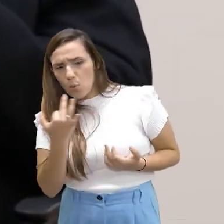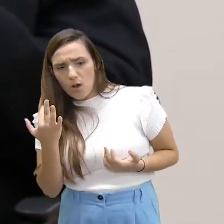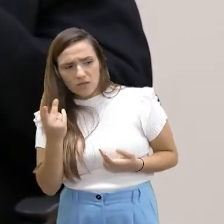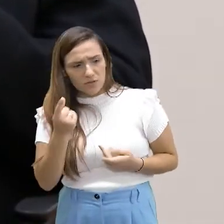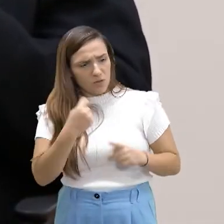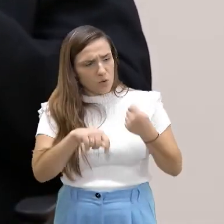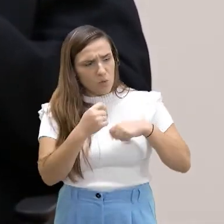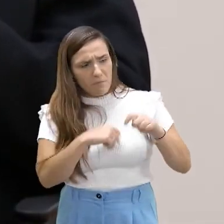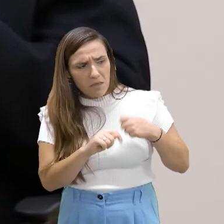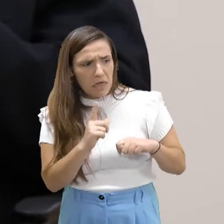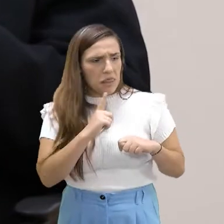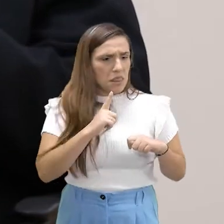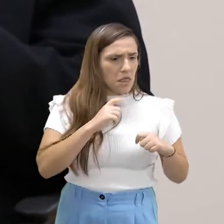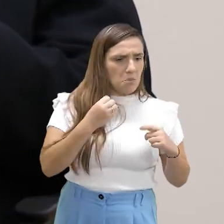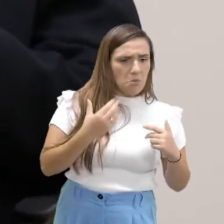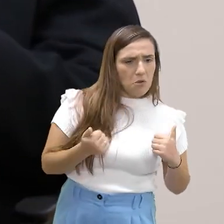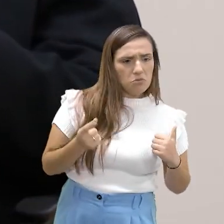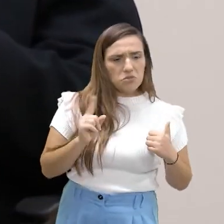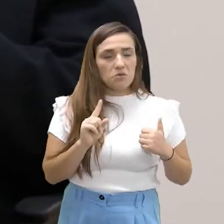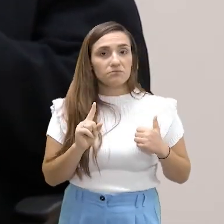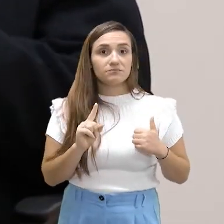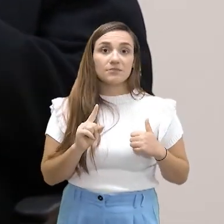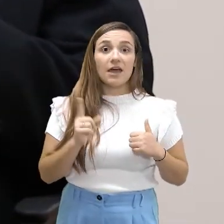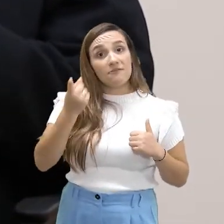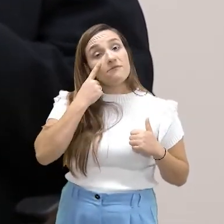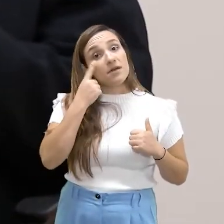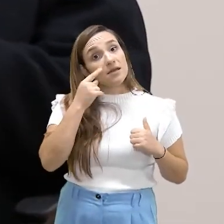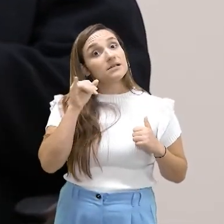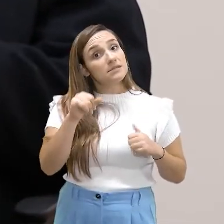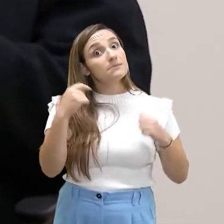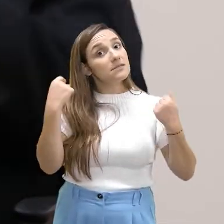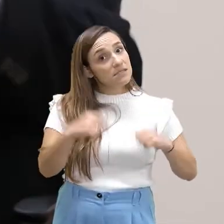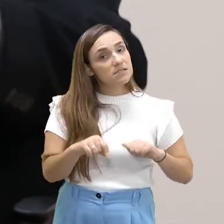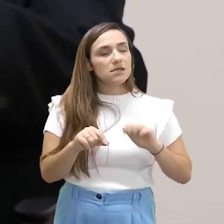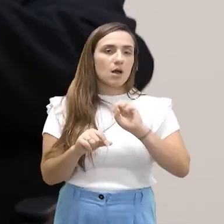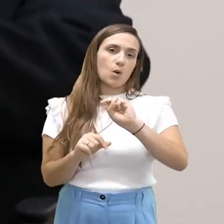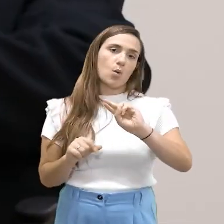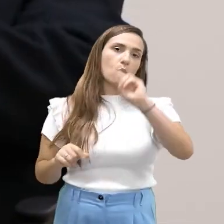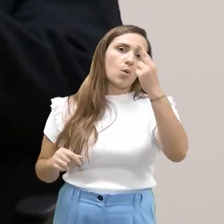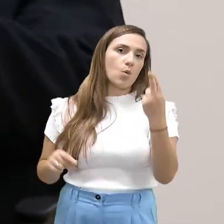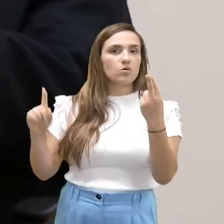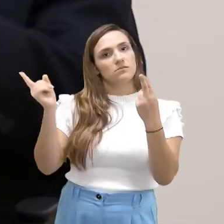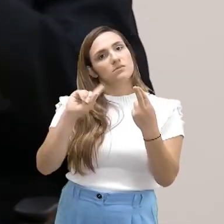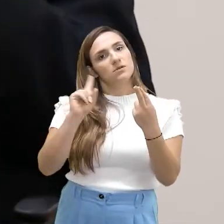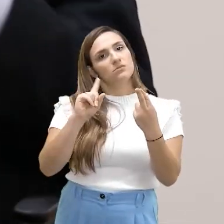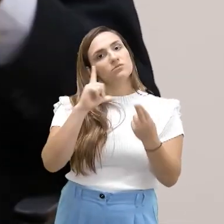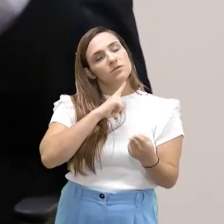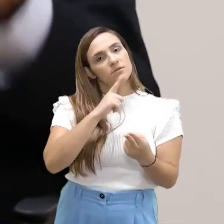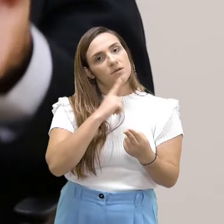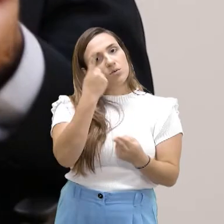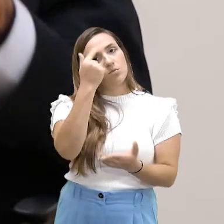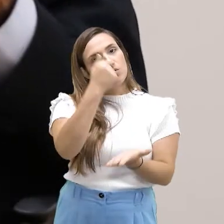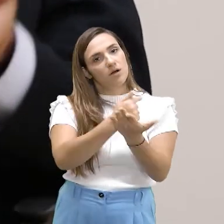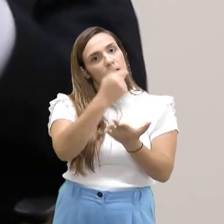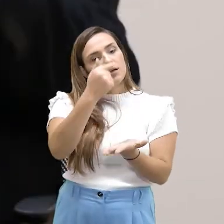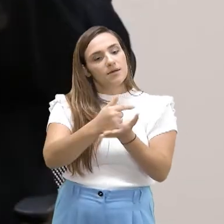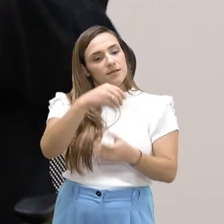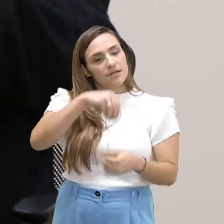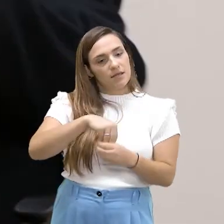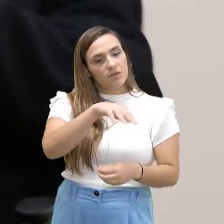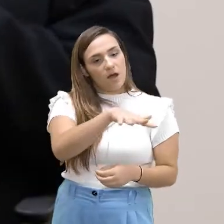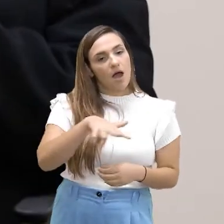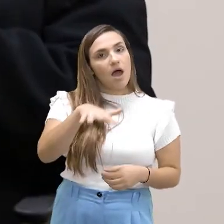população, movimentação econômico-financeira, verifica a necessidade ou não da instalação de um